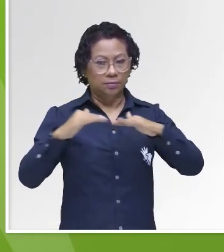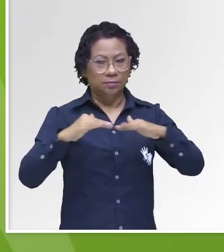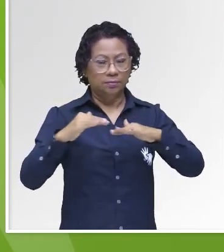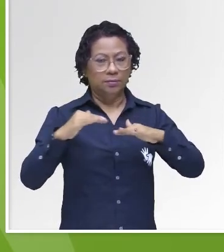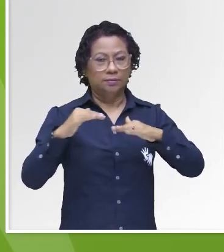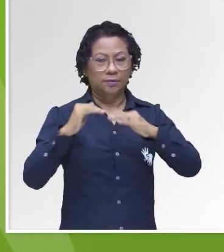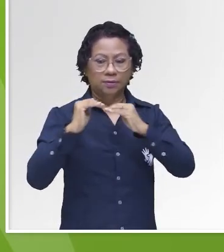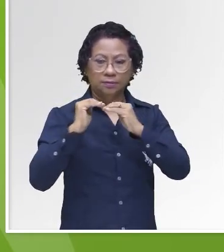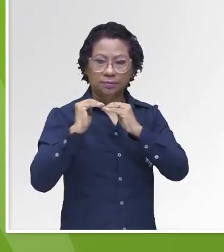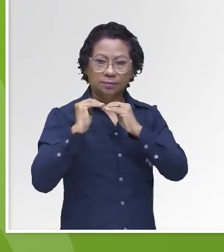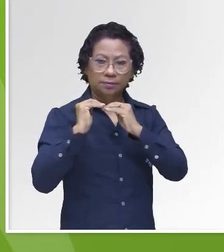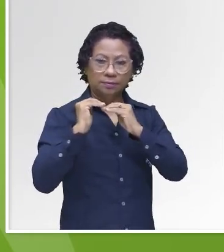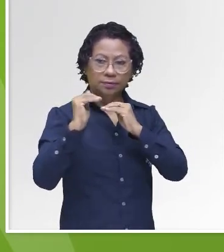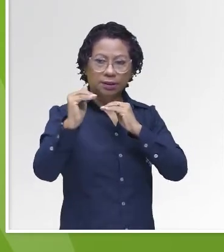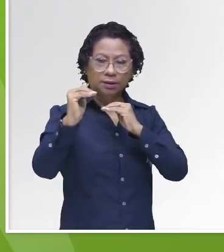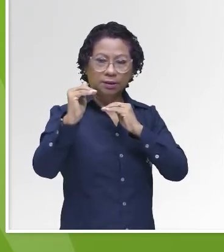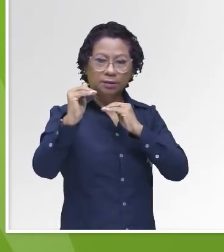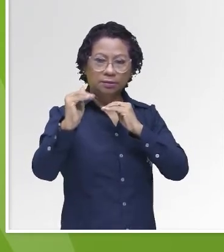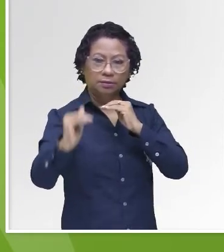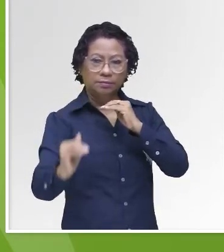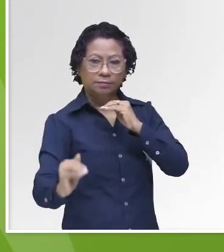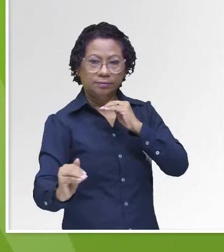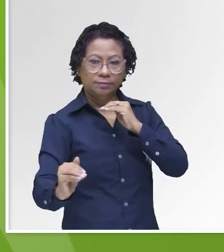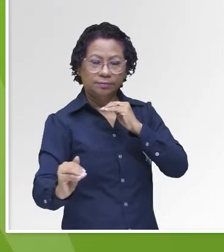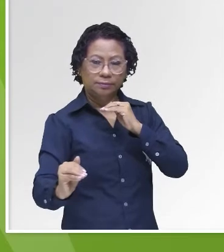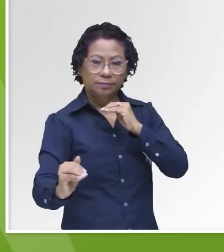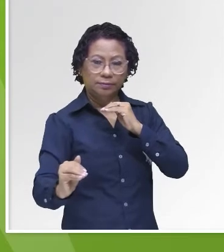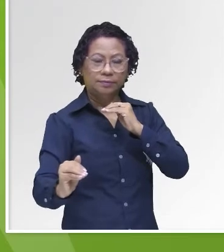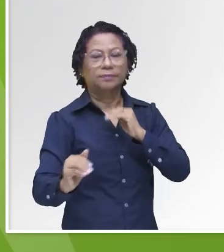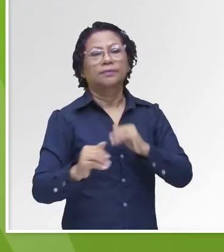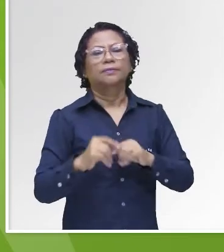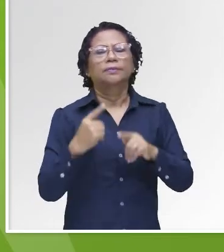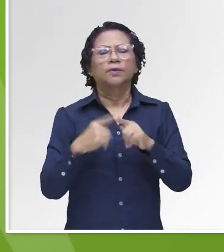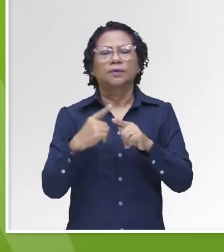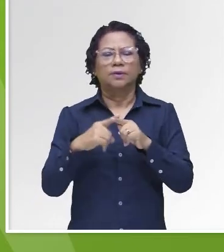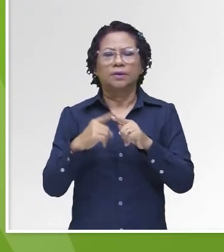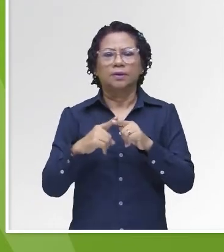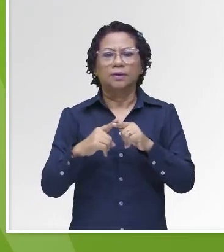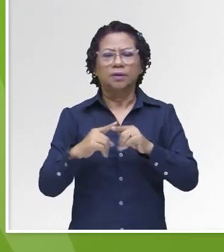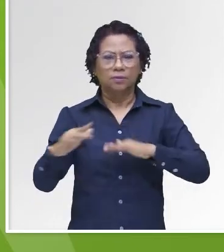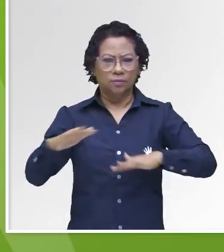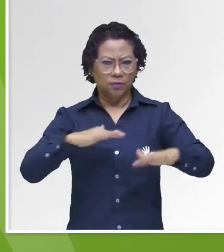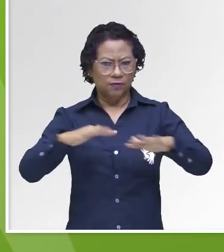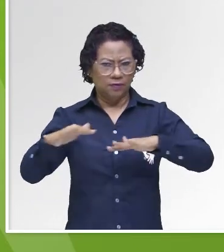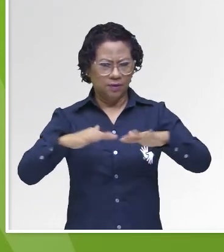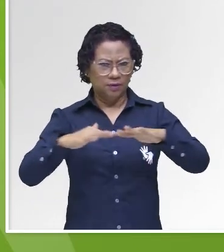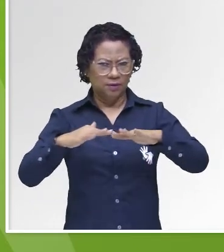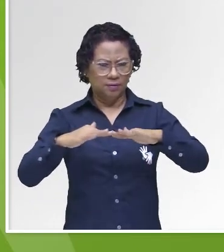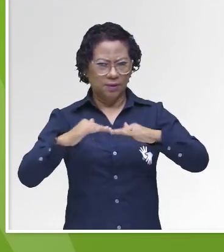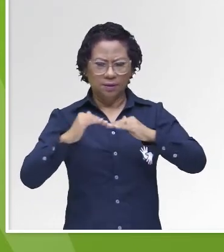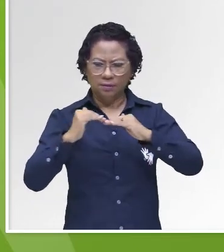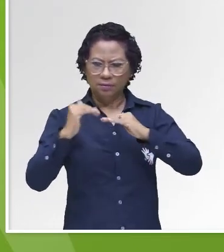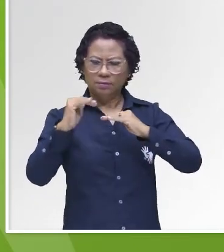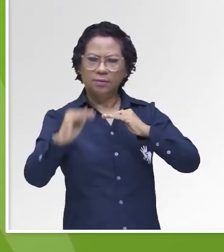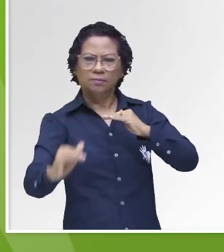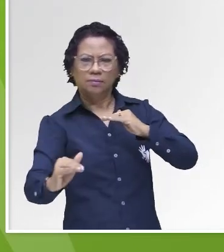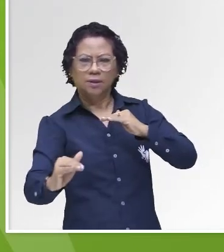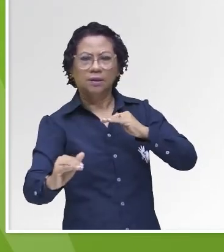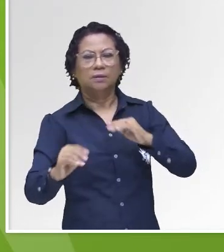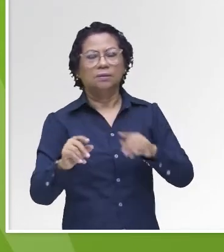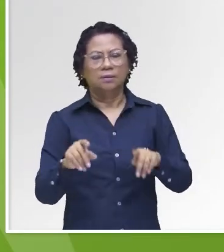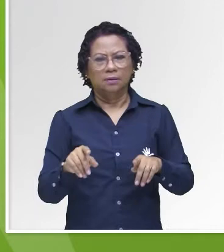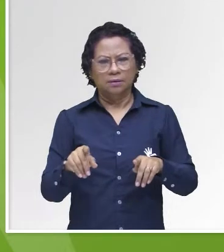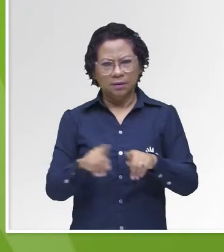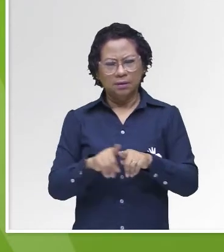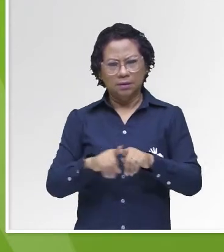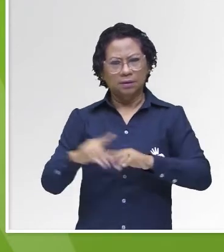e um movimento para baixo, que é um movimento de queda livre. Por que um movimento de queda livre? Eu tenho velocidade na vertical?